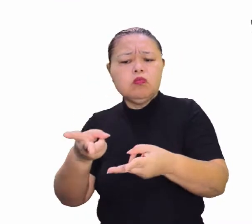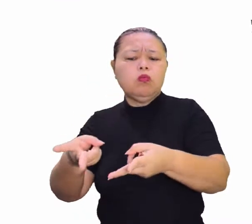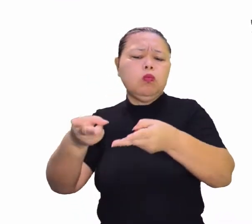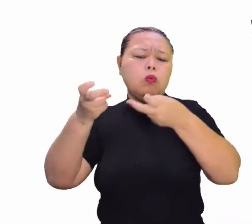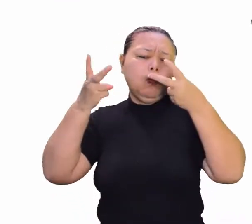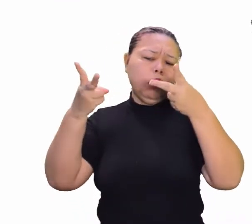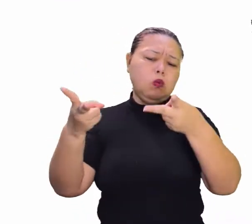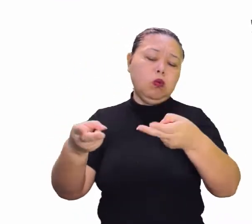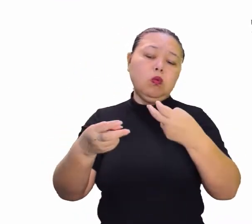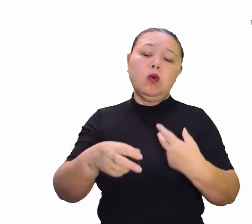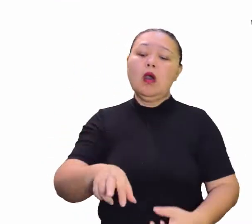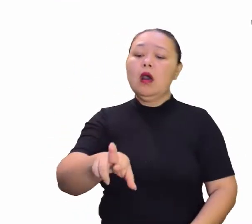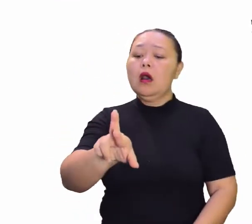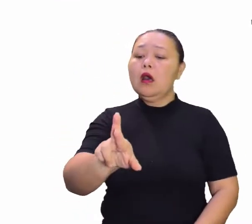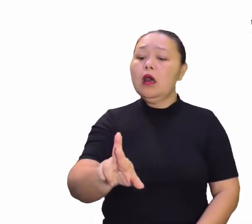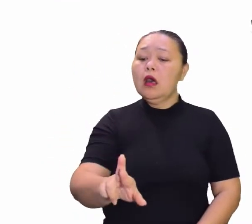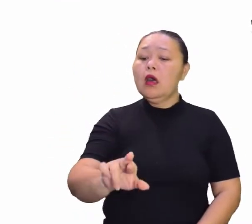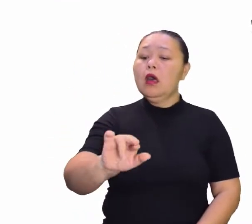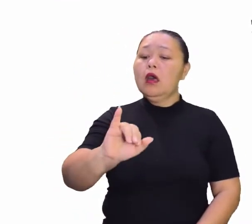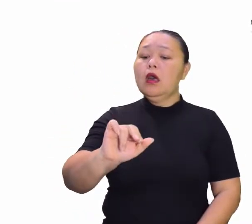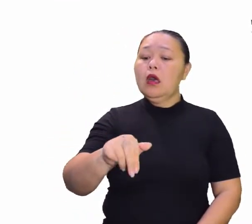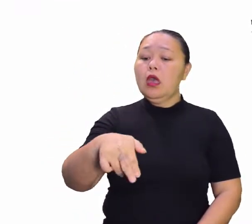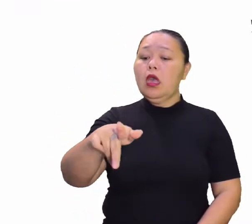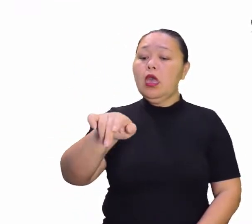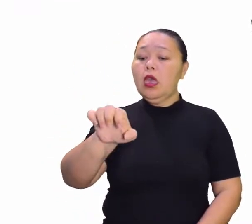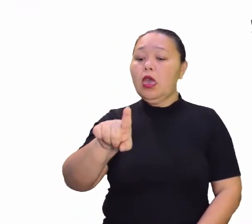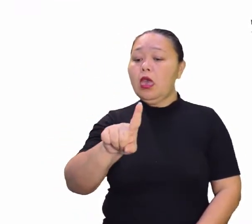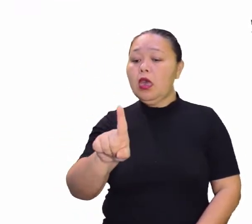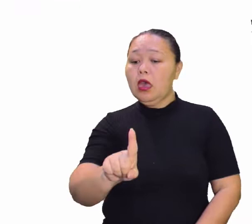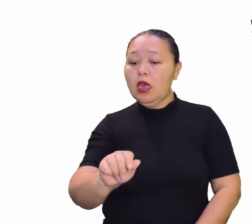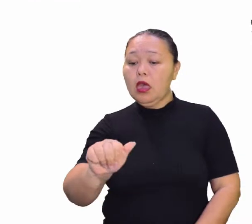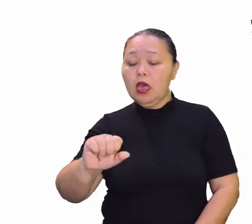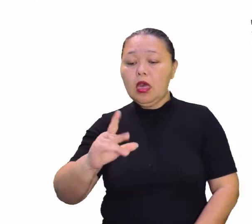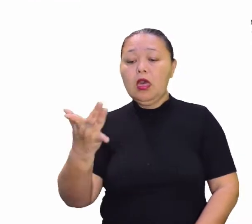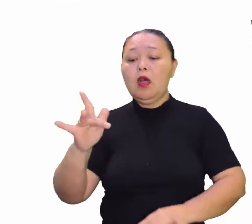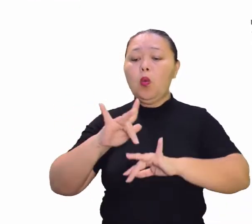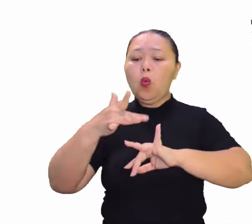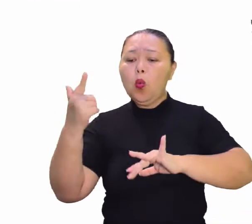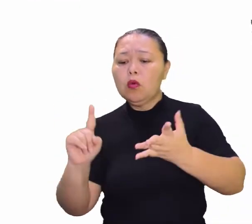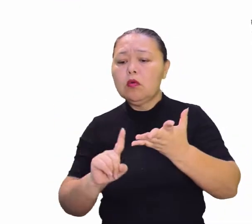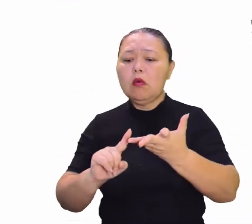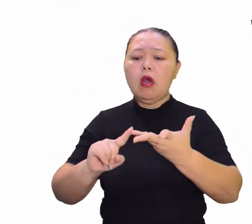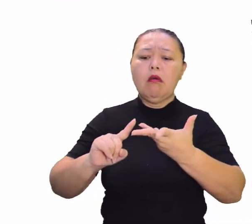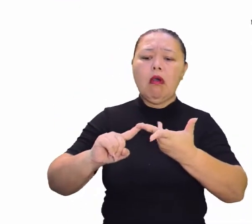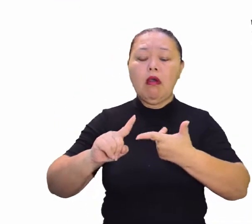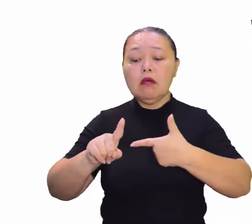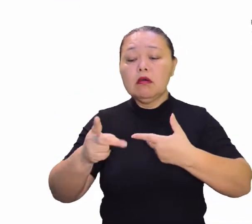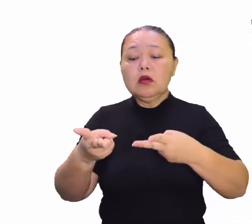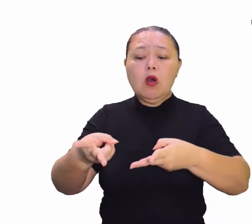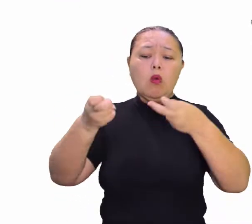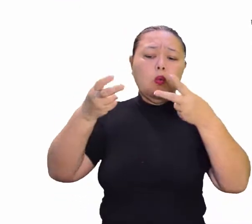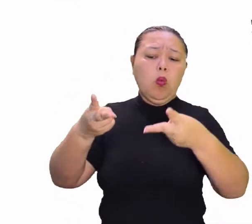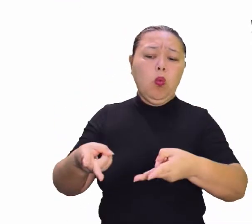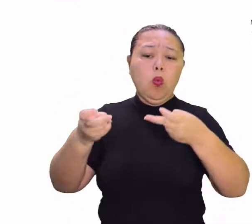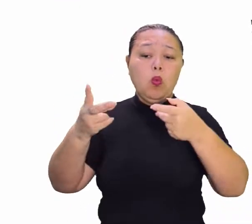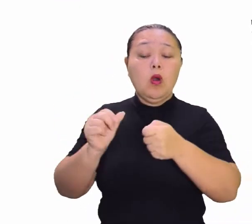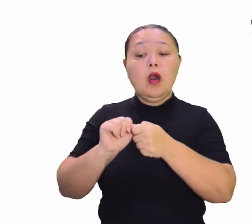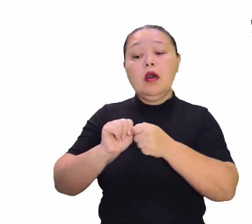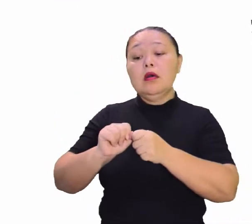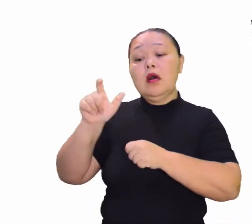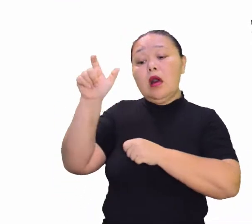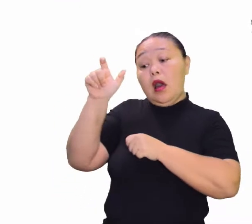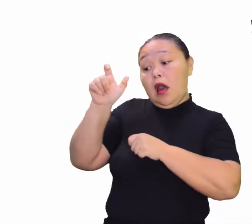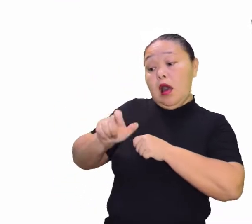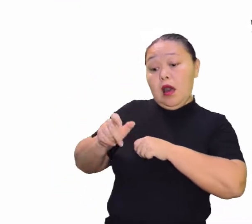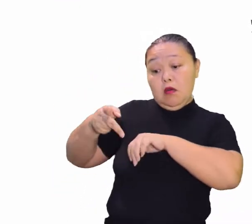intensamente explorados pelos conquistadores. Rogério, eu vou fazer até